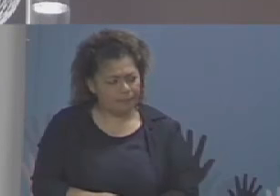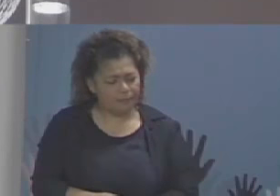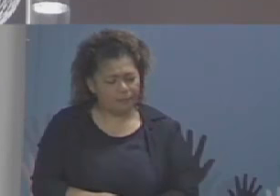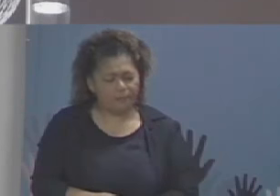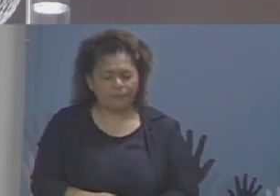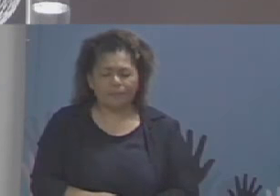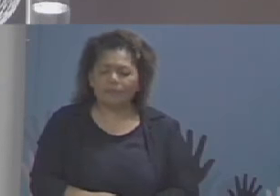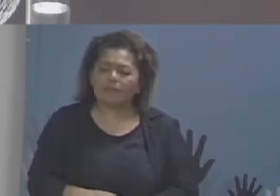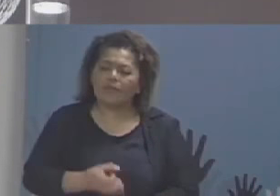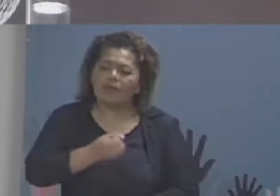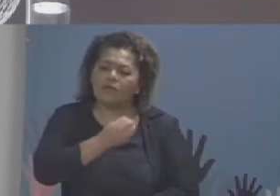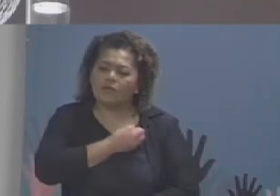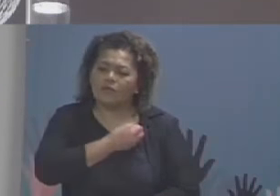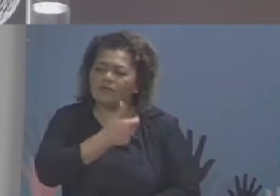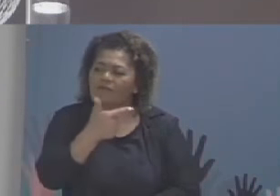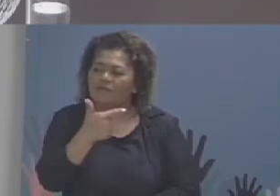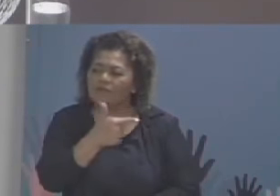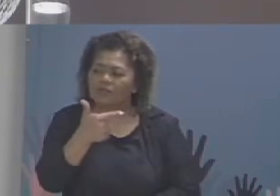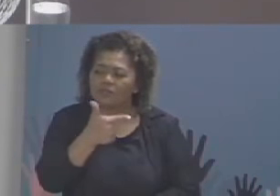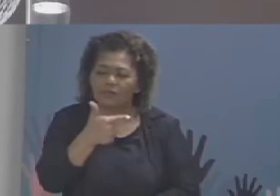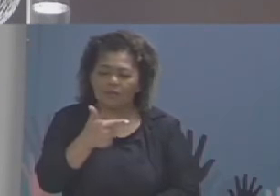Chapa número 22.